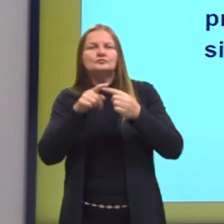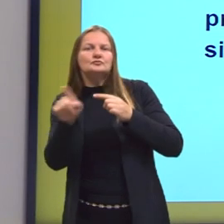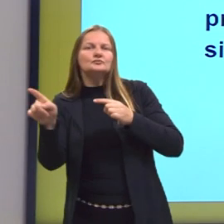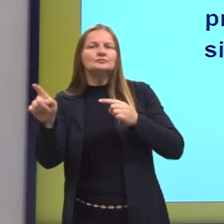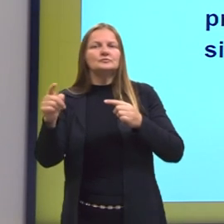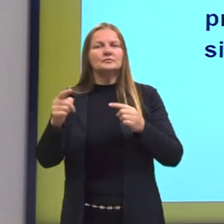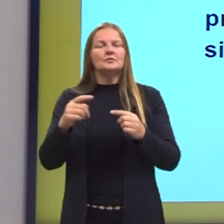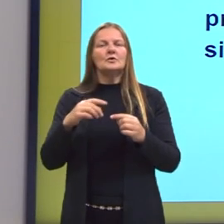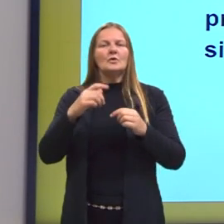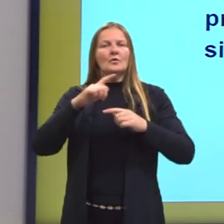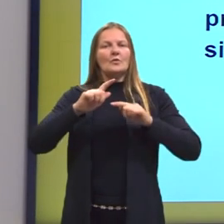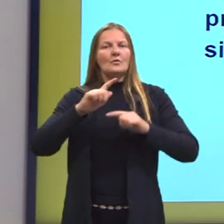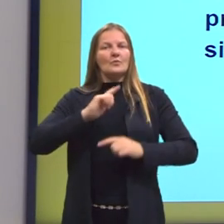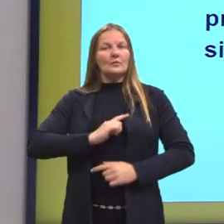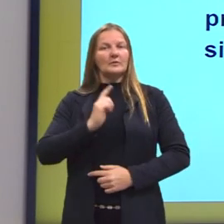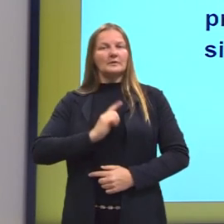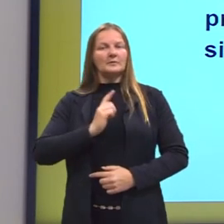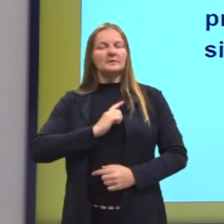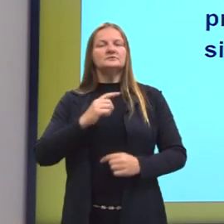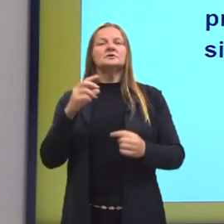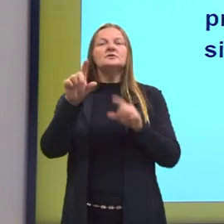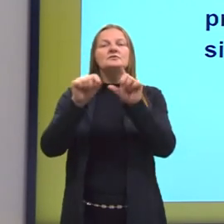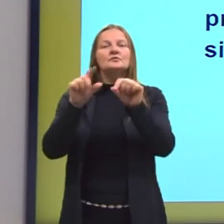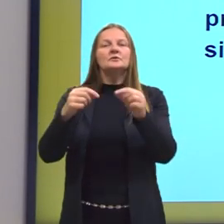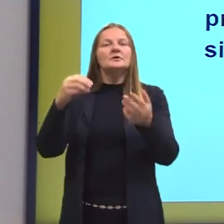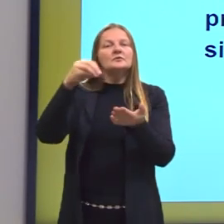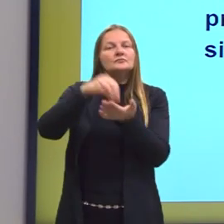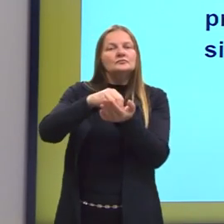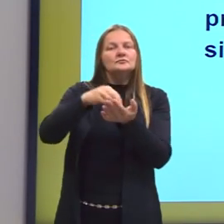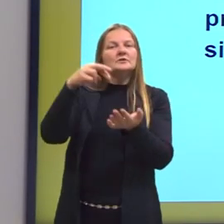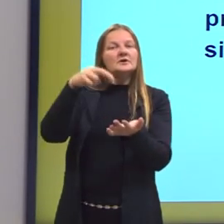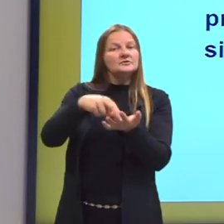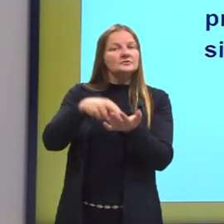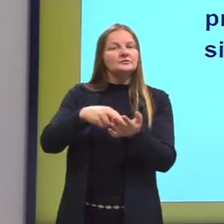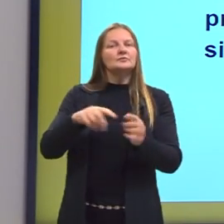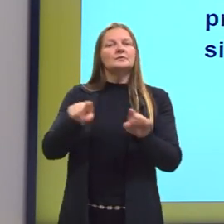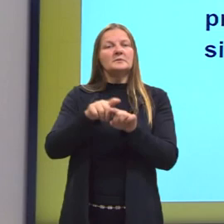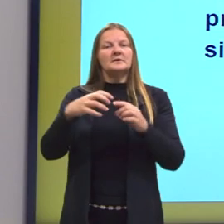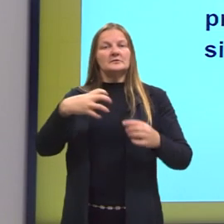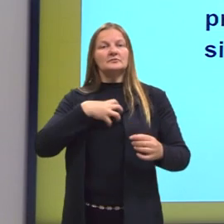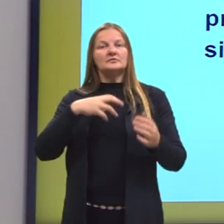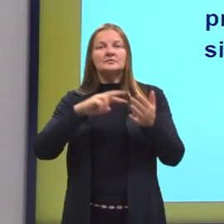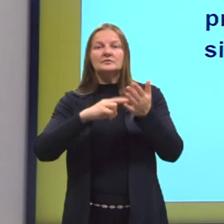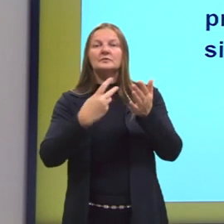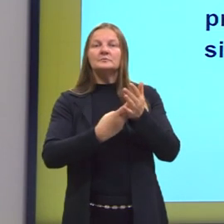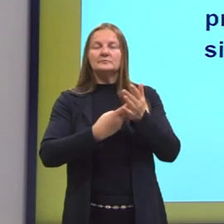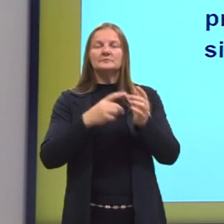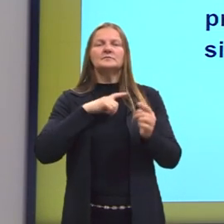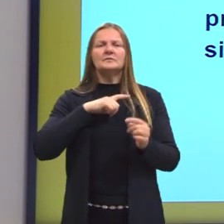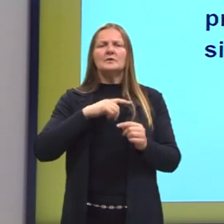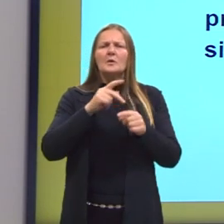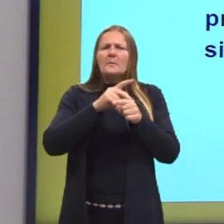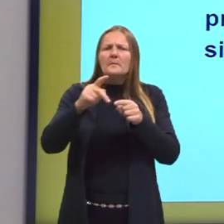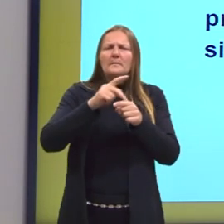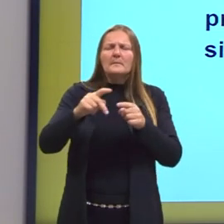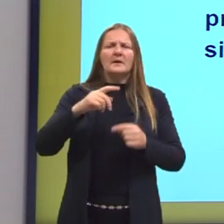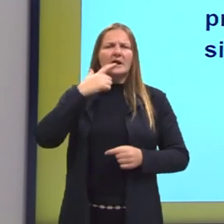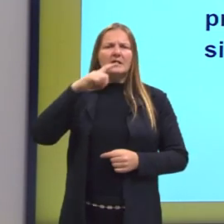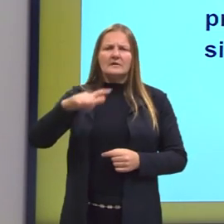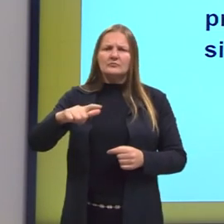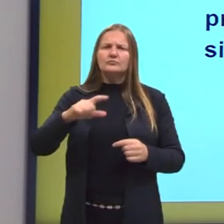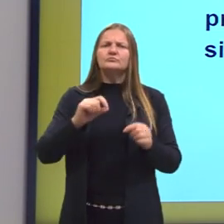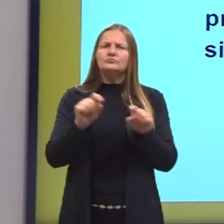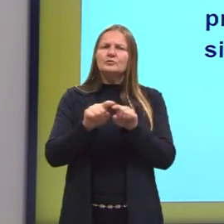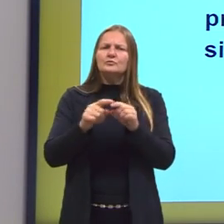e as escolhas de registro e semântica a estrutura sintática padrão da língua pressupõe a